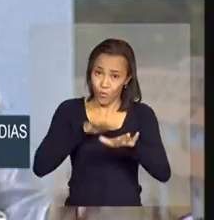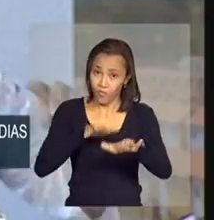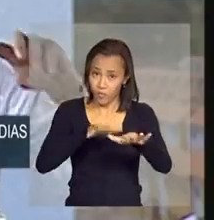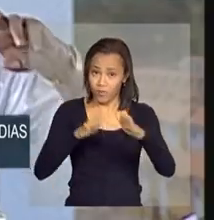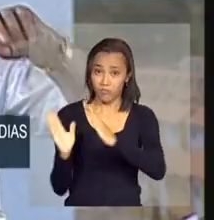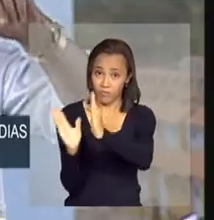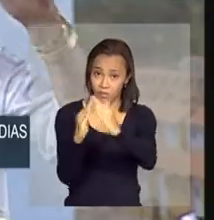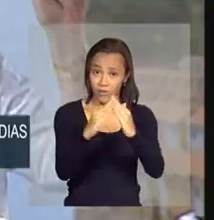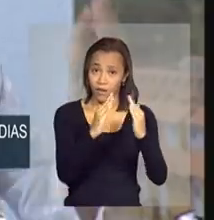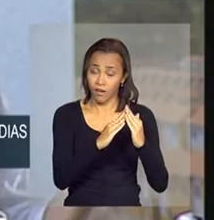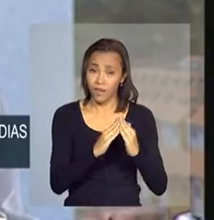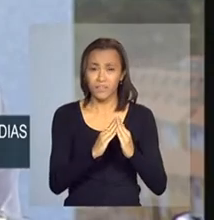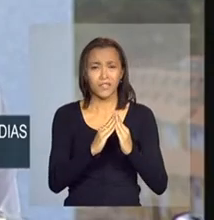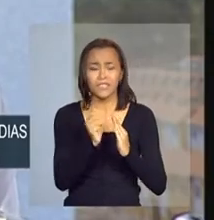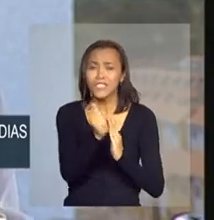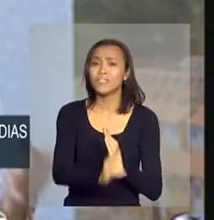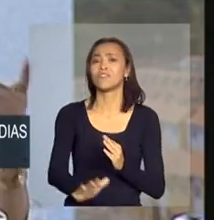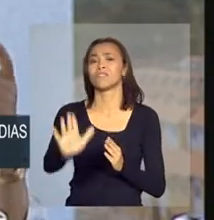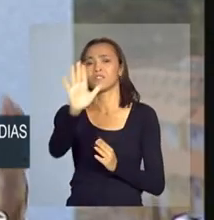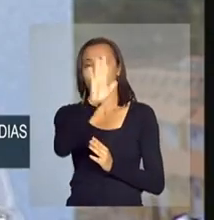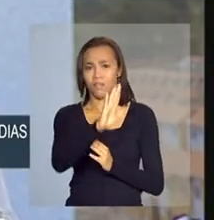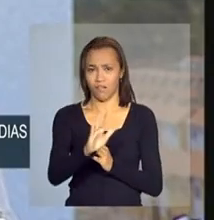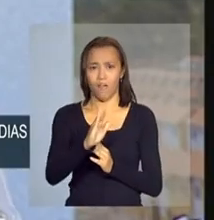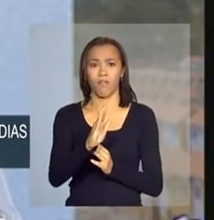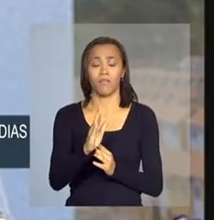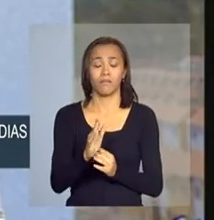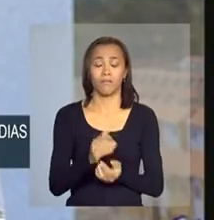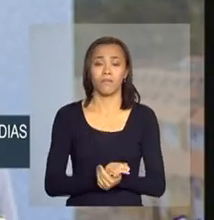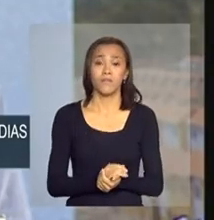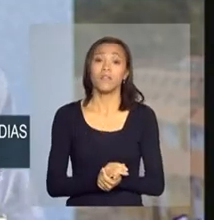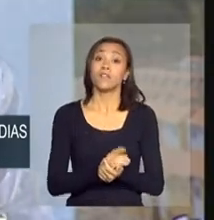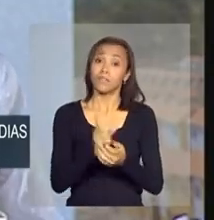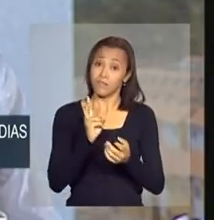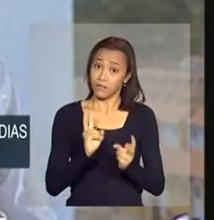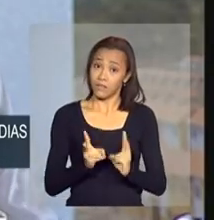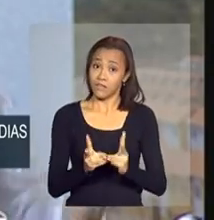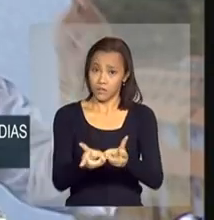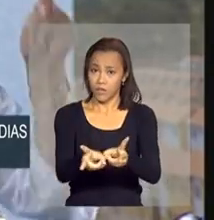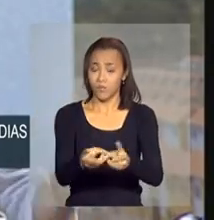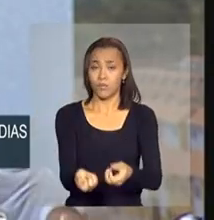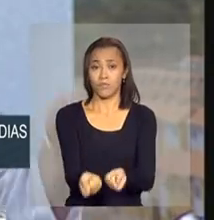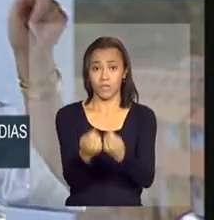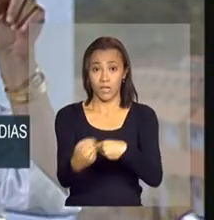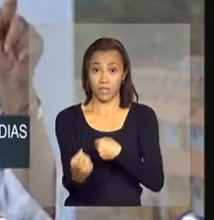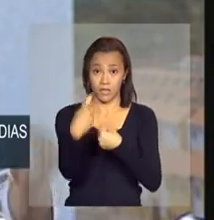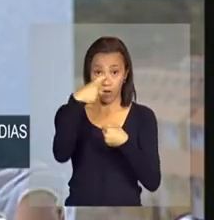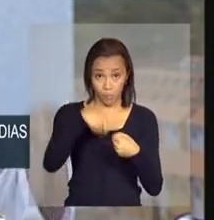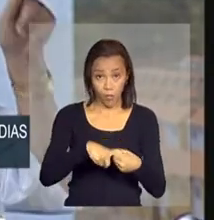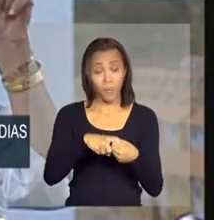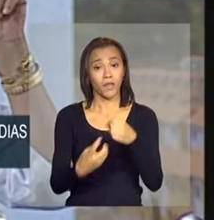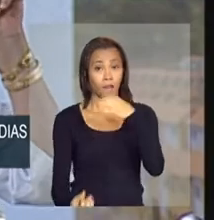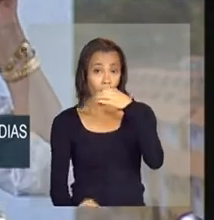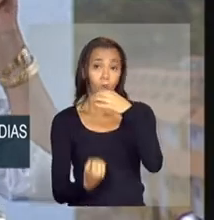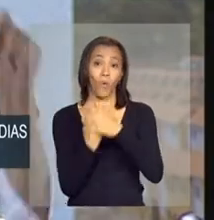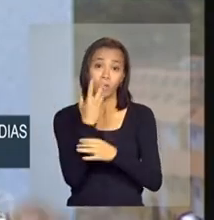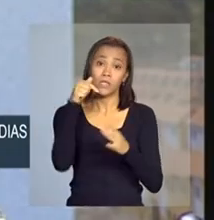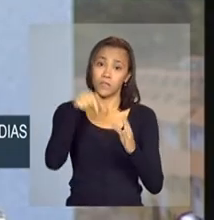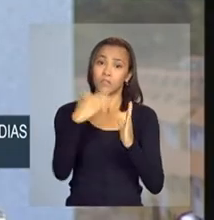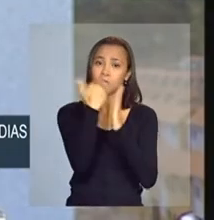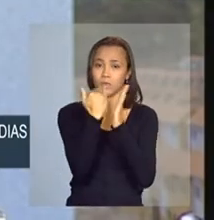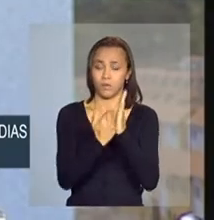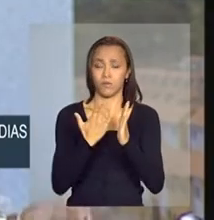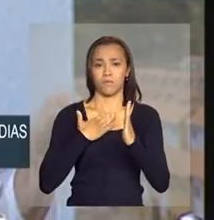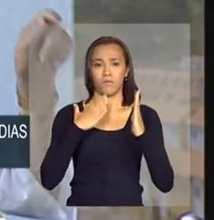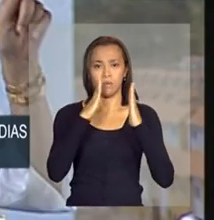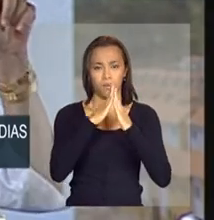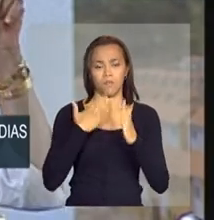moradia em geral tem dado para realização do programa Minha Casa Minha